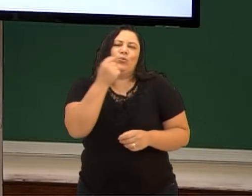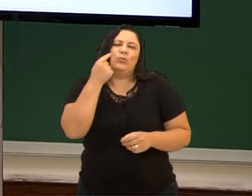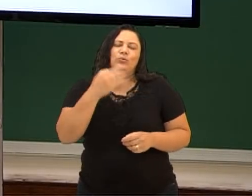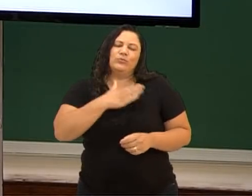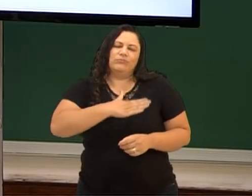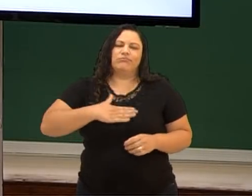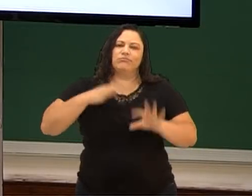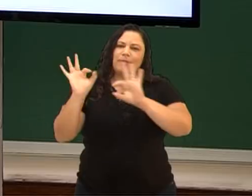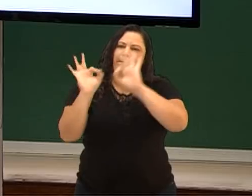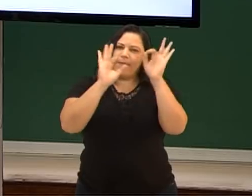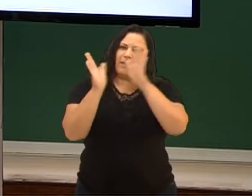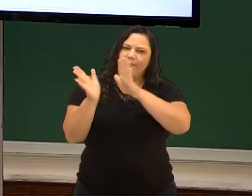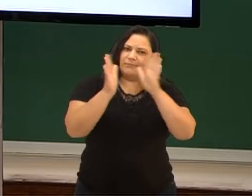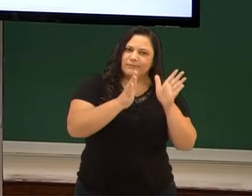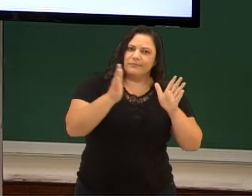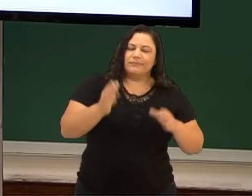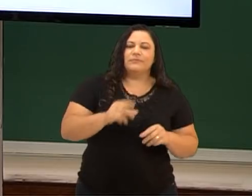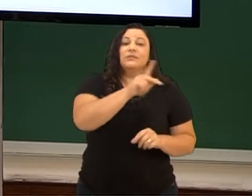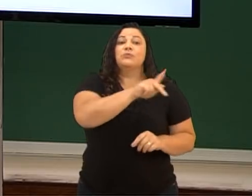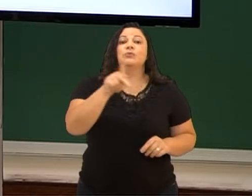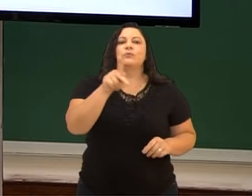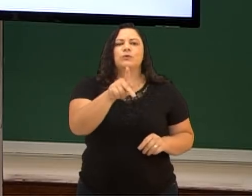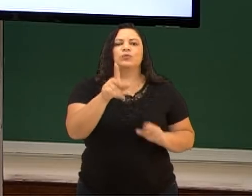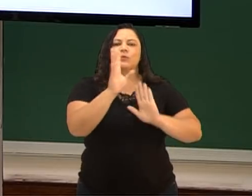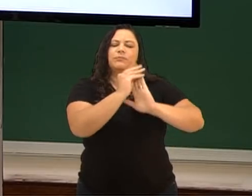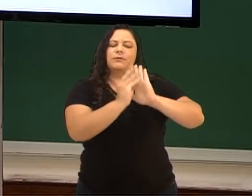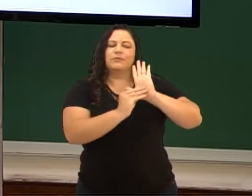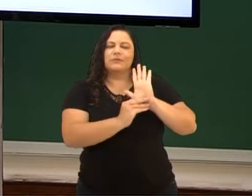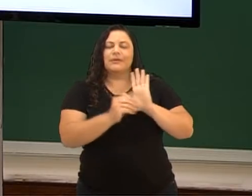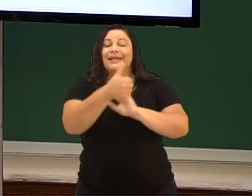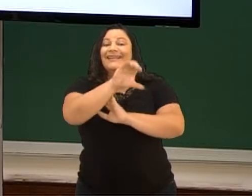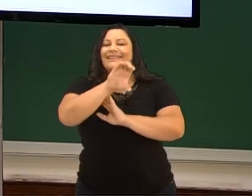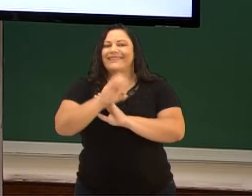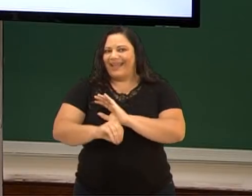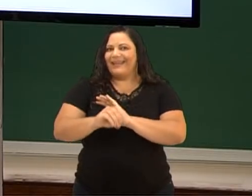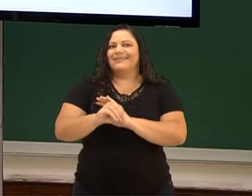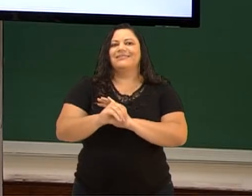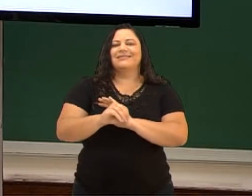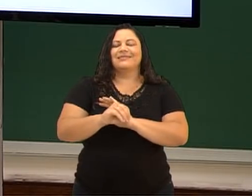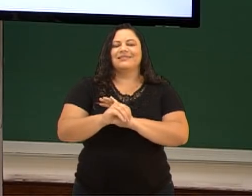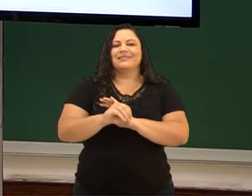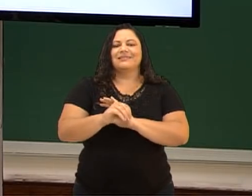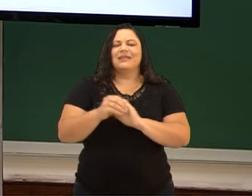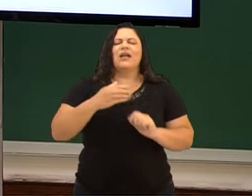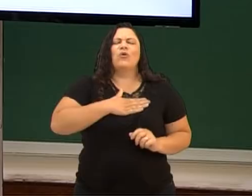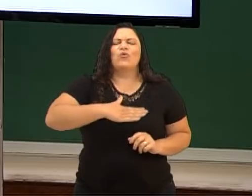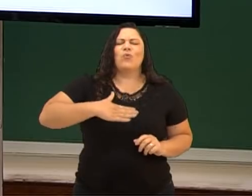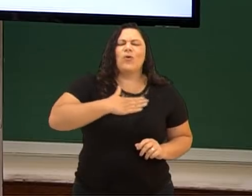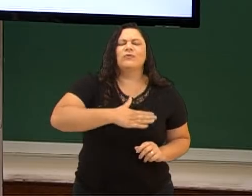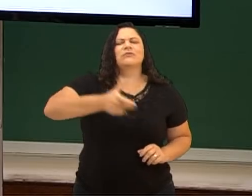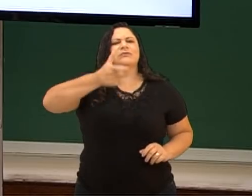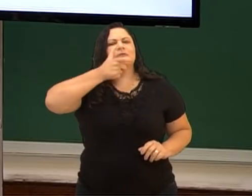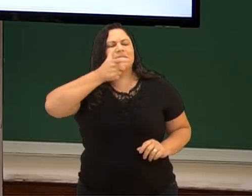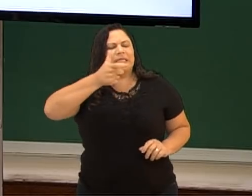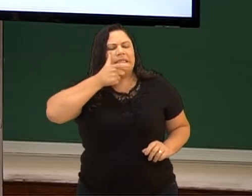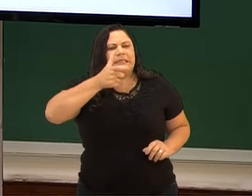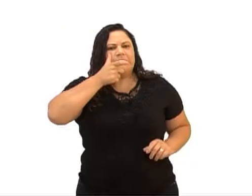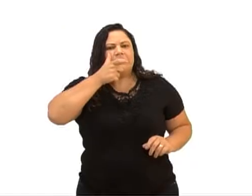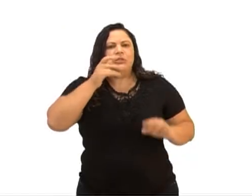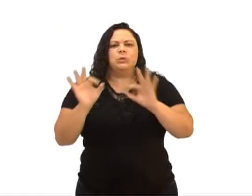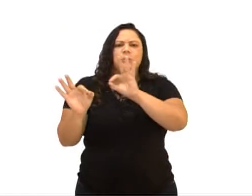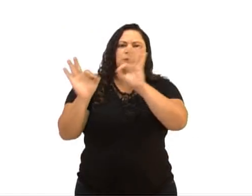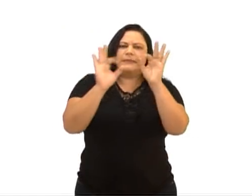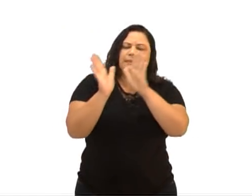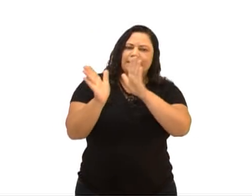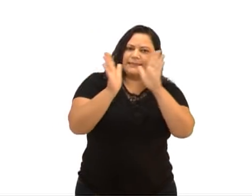aqui, olha como que a professora colocou. 10 alunos gostam de assistir séries durante a quarentena.